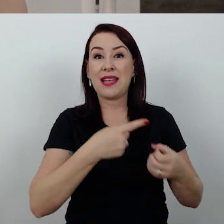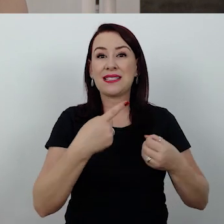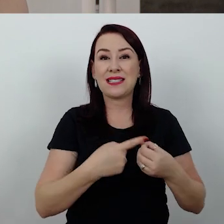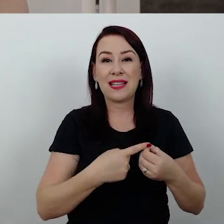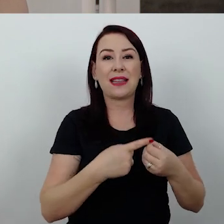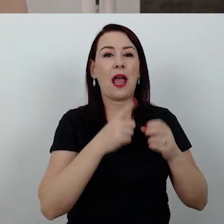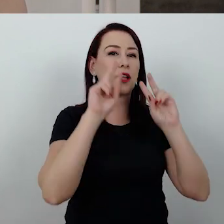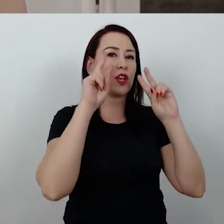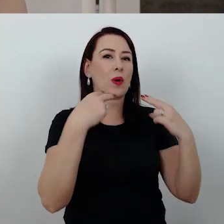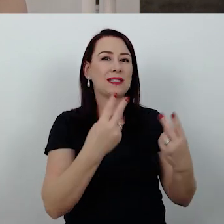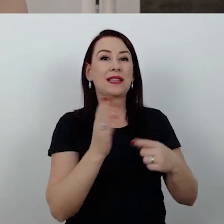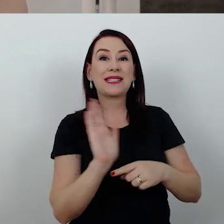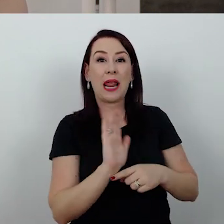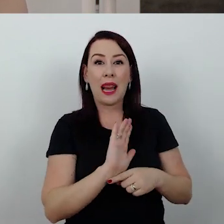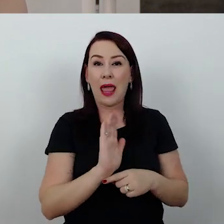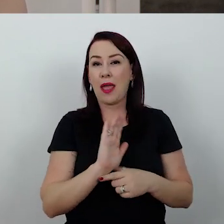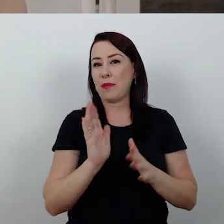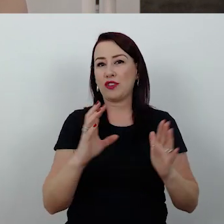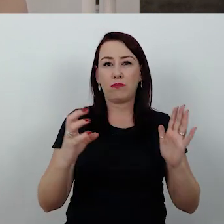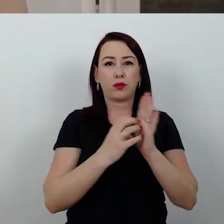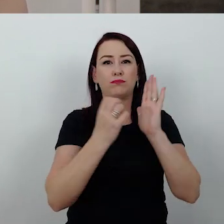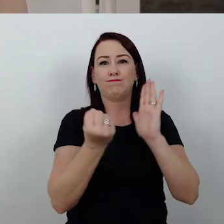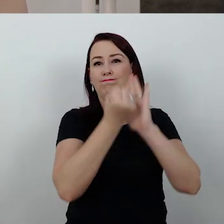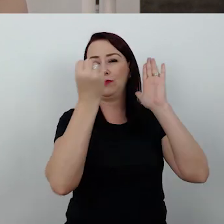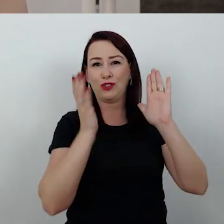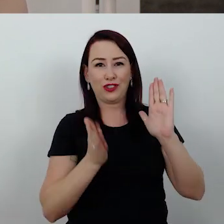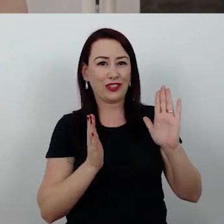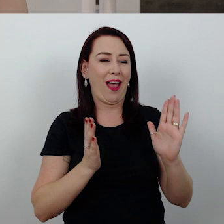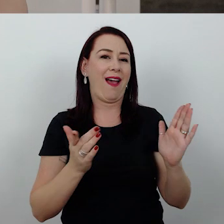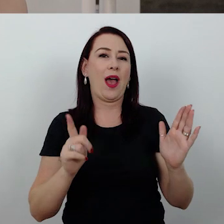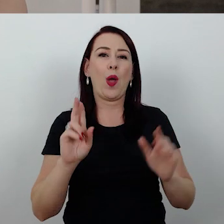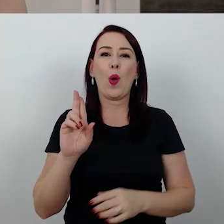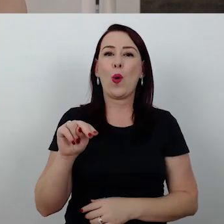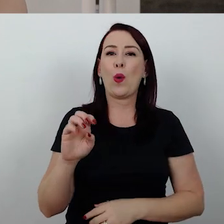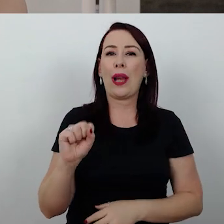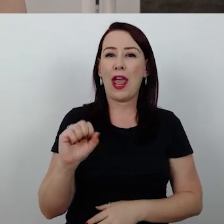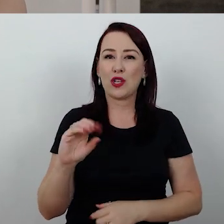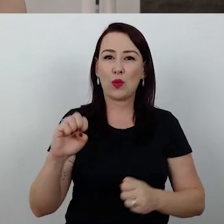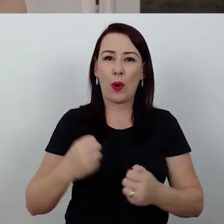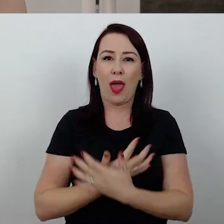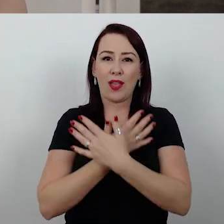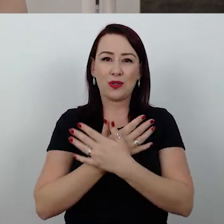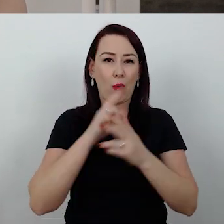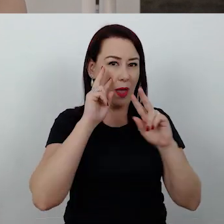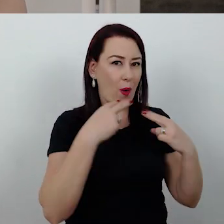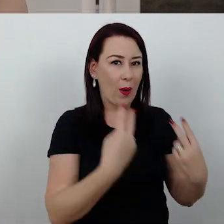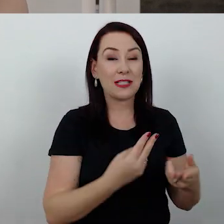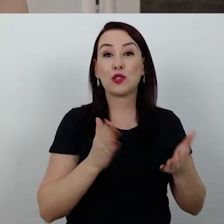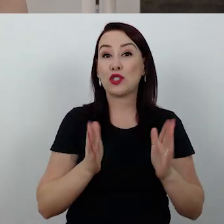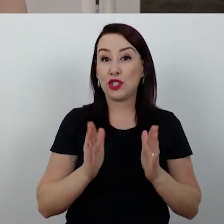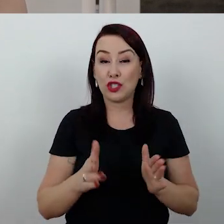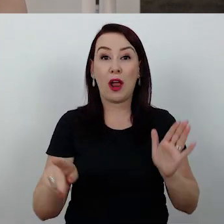cinema reconhecida pela Unesco, a gente tem esse selo. Hoje, Santos tem uma política de